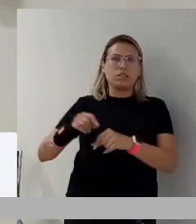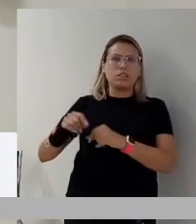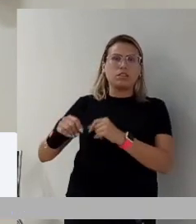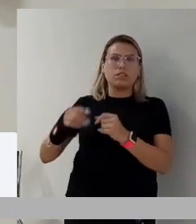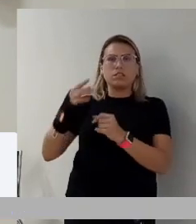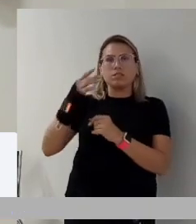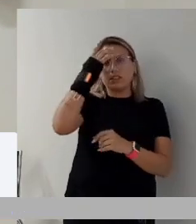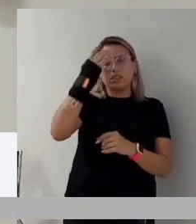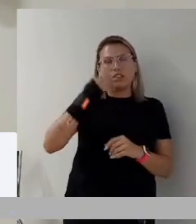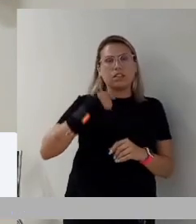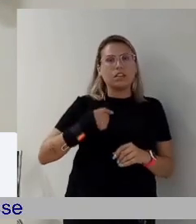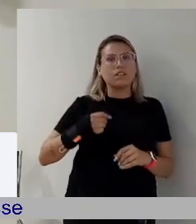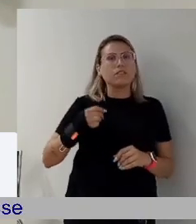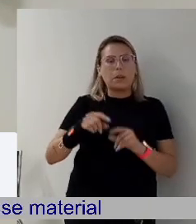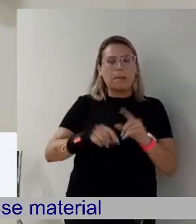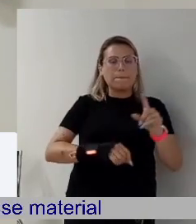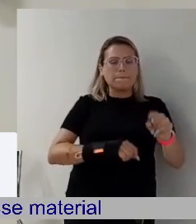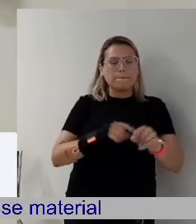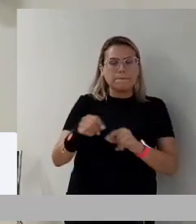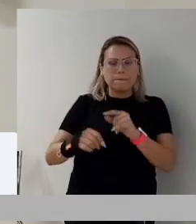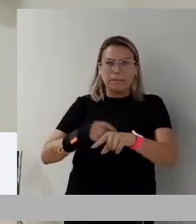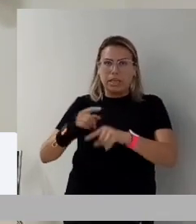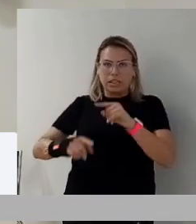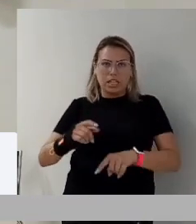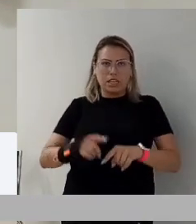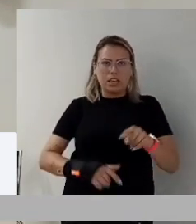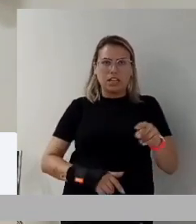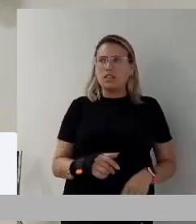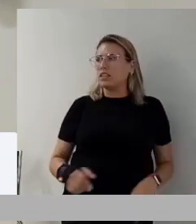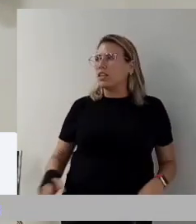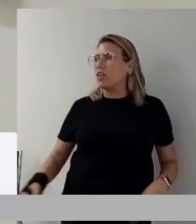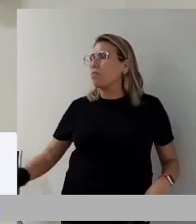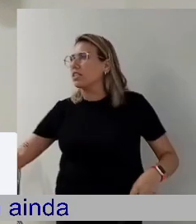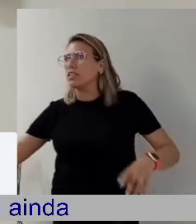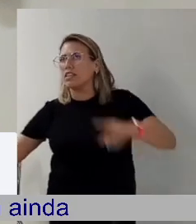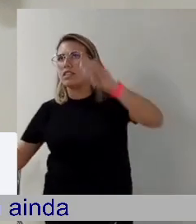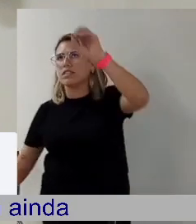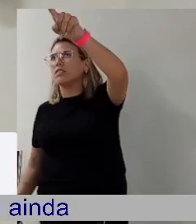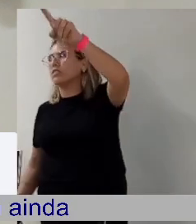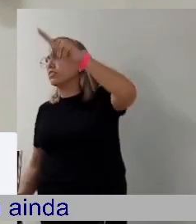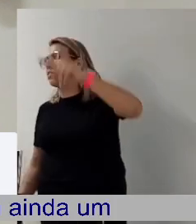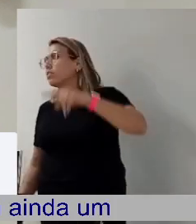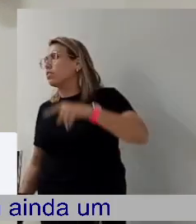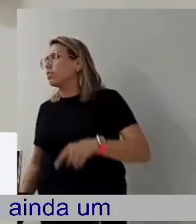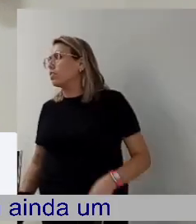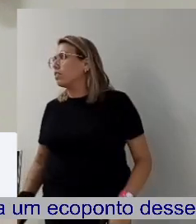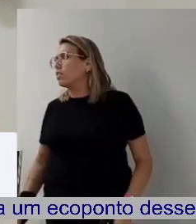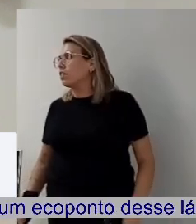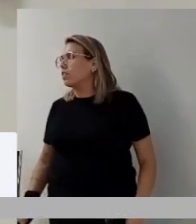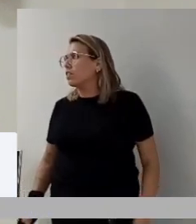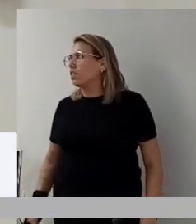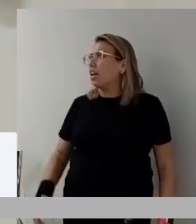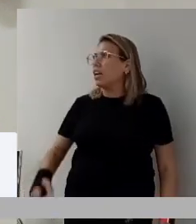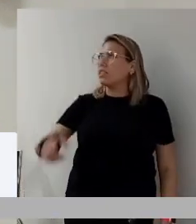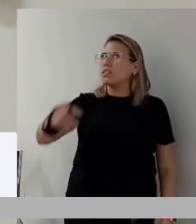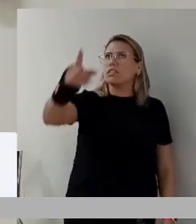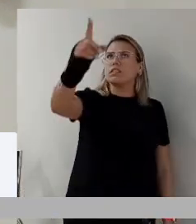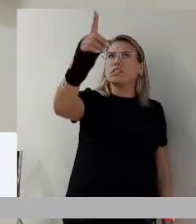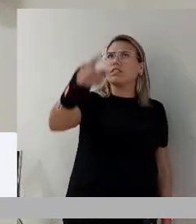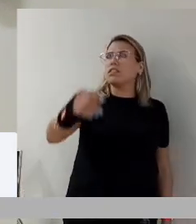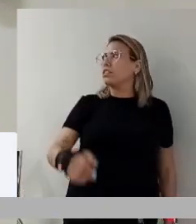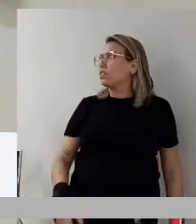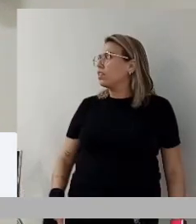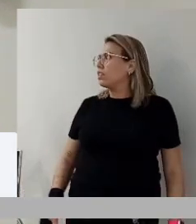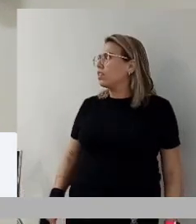deles na coleta desse material reciclável inclusive se encontra ainda um ecoponto desse lá na bica né Ronaldo